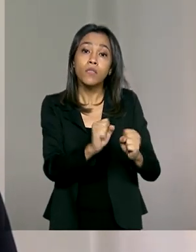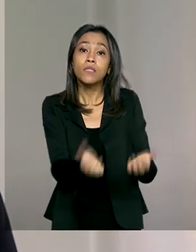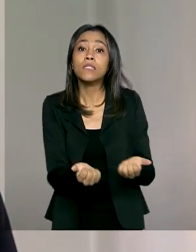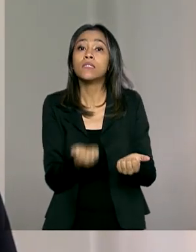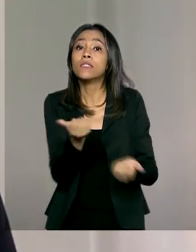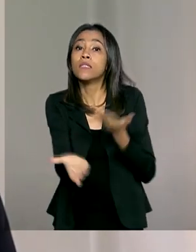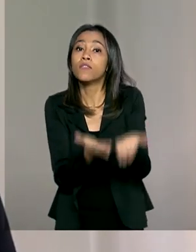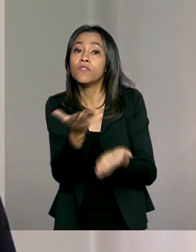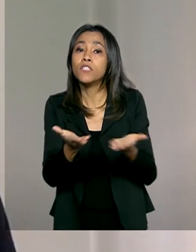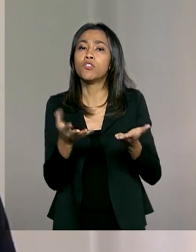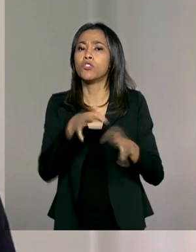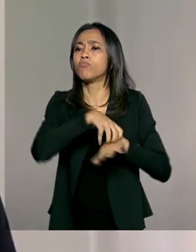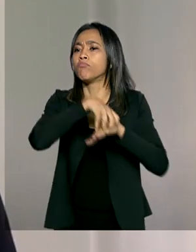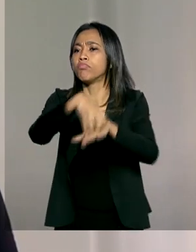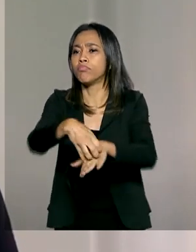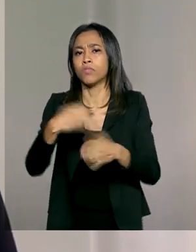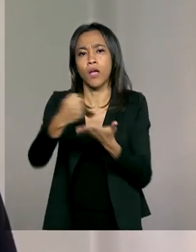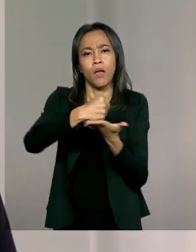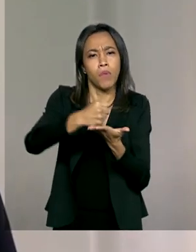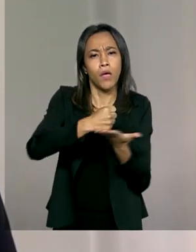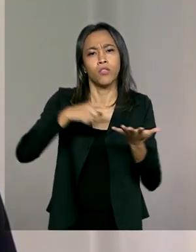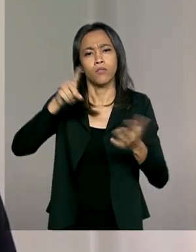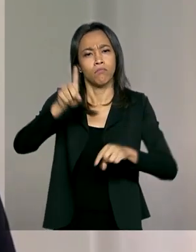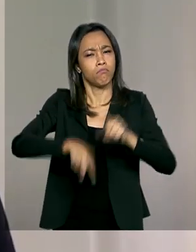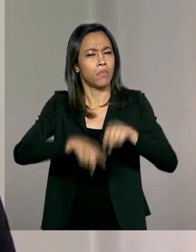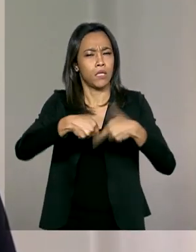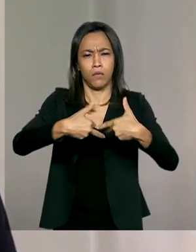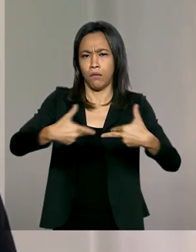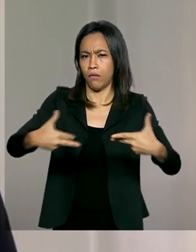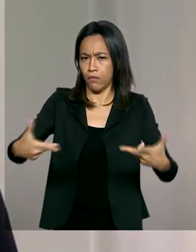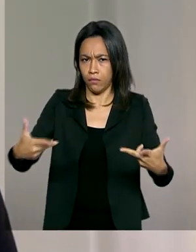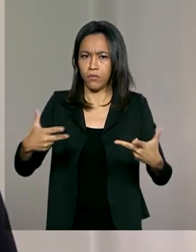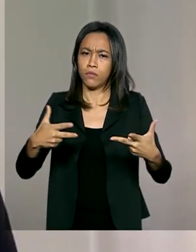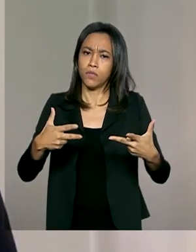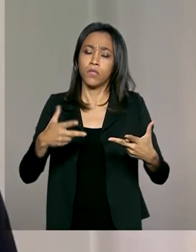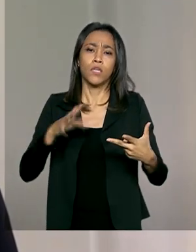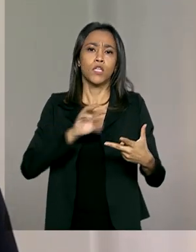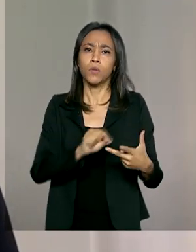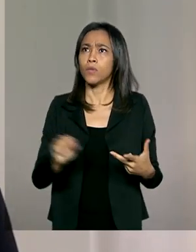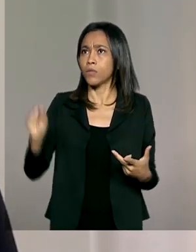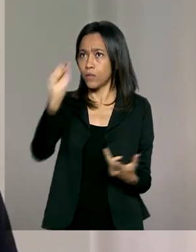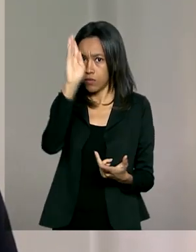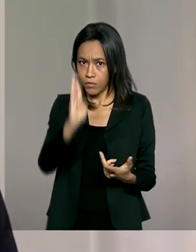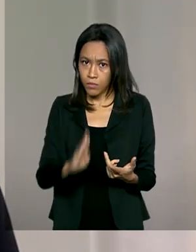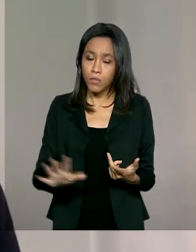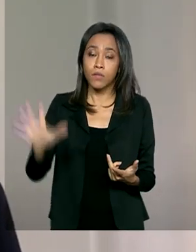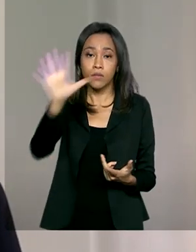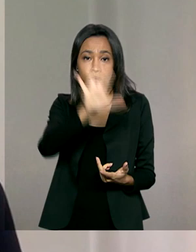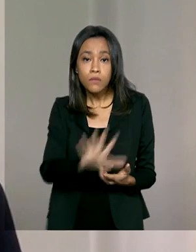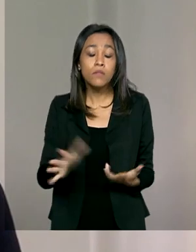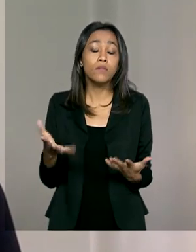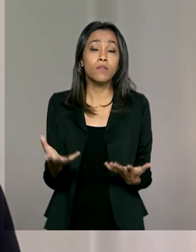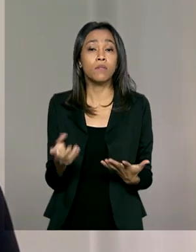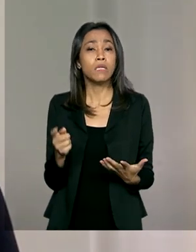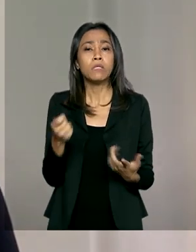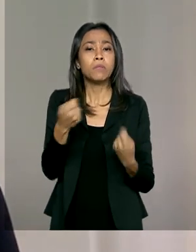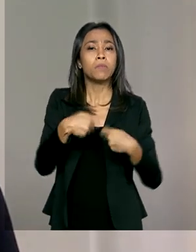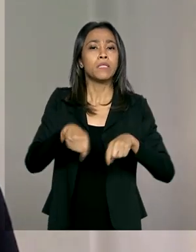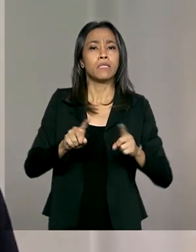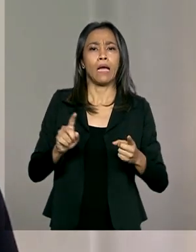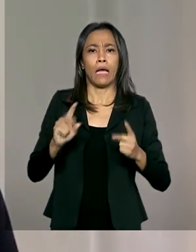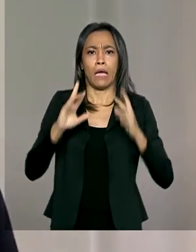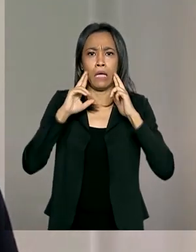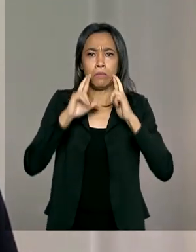serviço de transporte de medicamentos, insumos e correlatos em todo o território nacional, sem depender dos